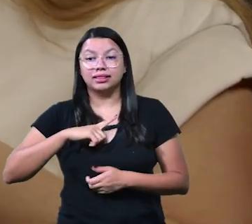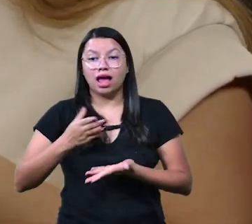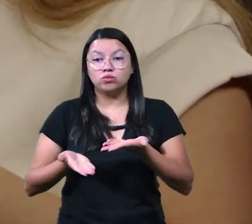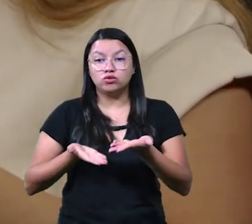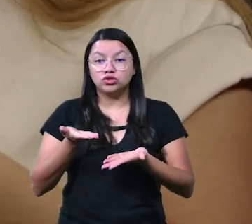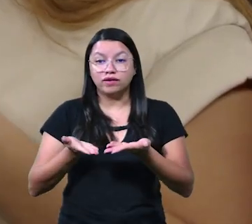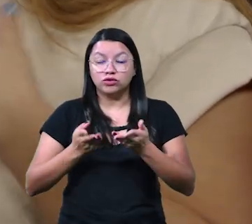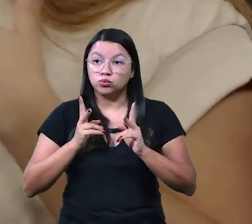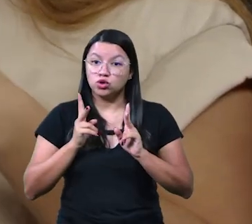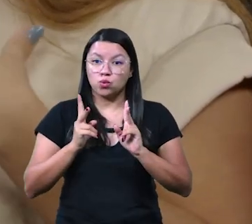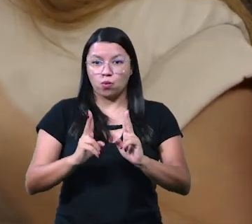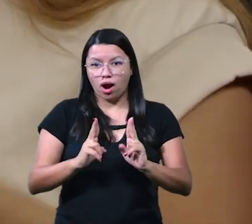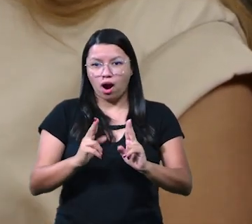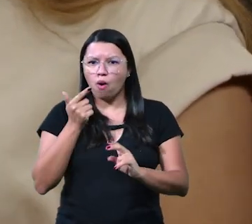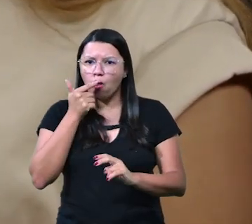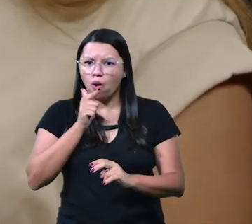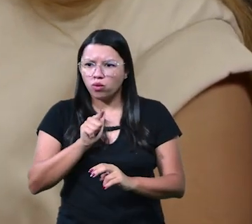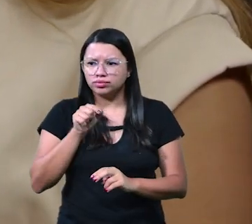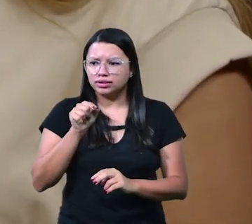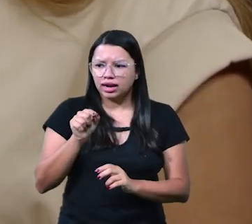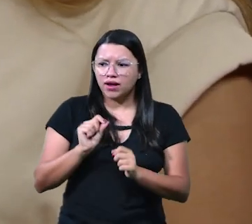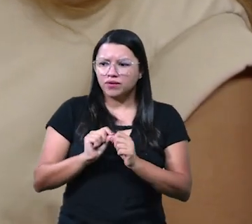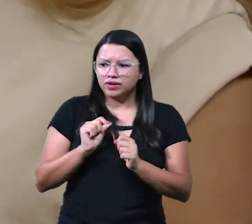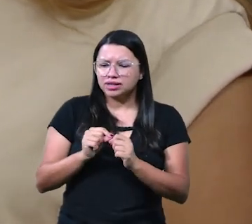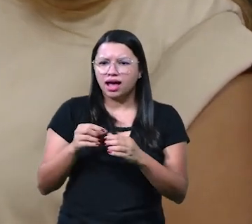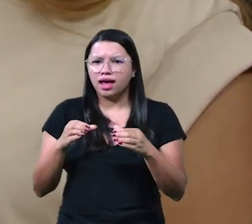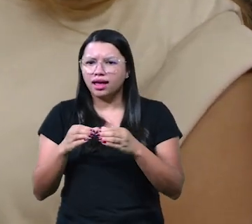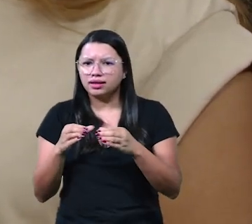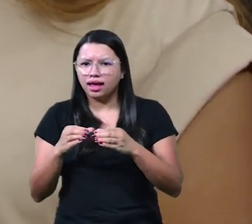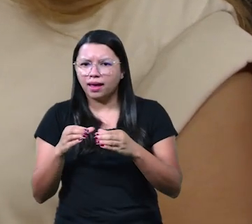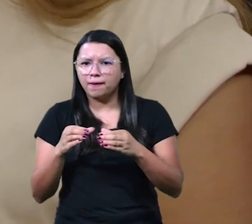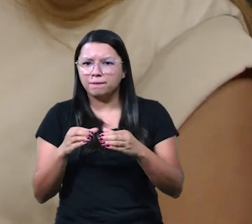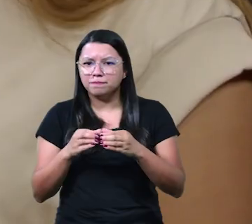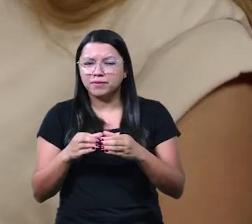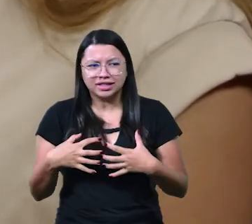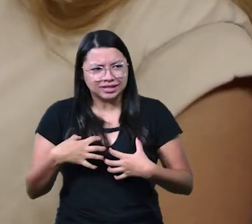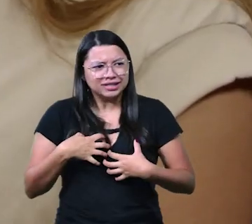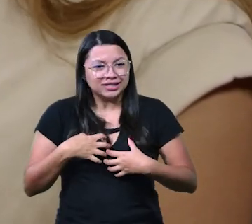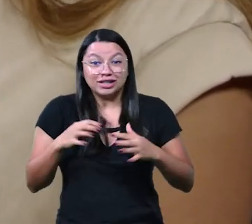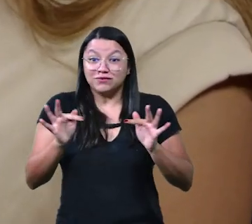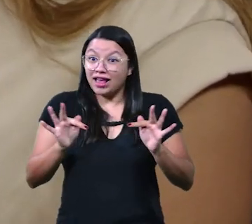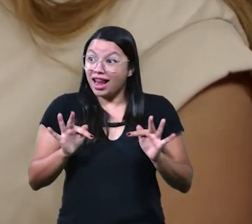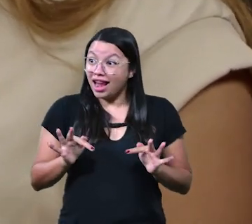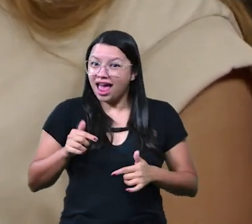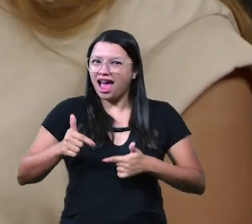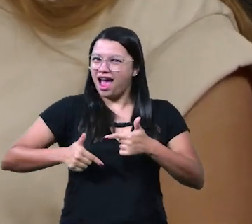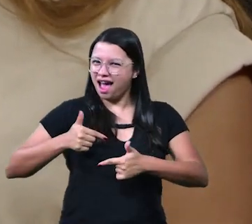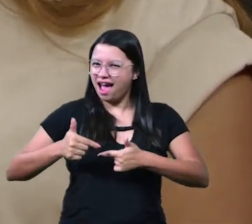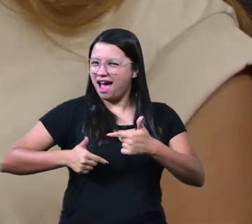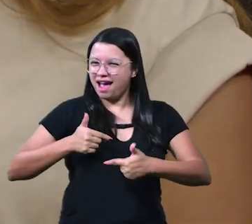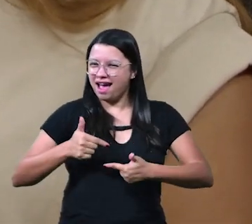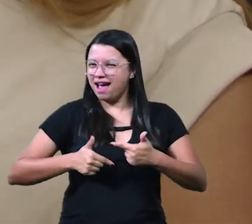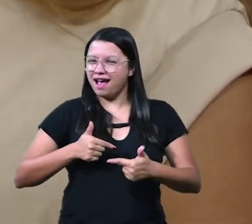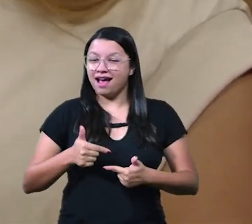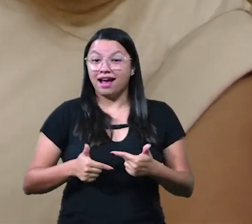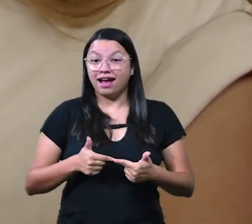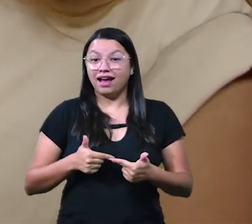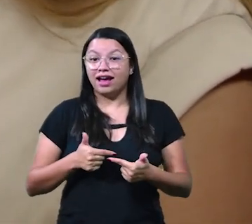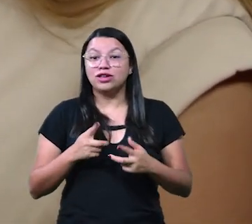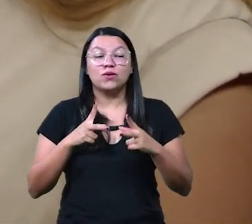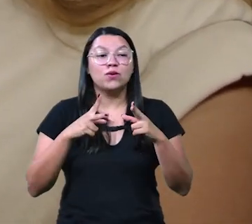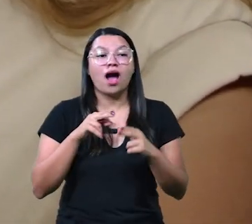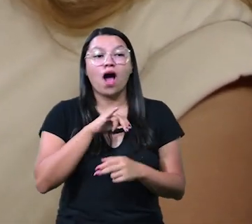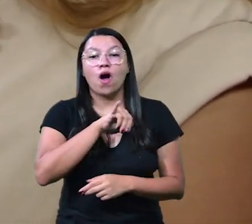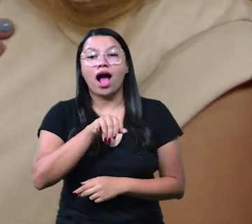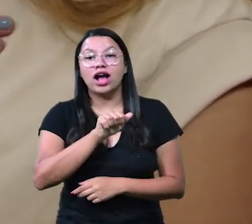igual, conseguir ele fazer com que a equipe esteja feliz trabalhando, porque, como a Jamile falou,